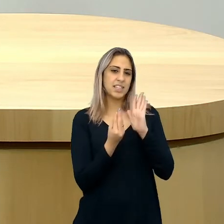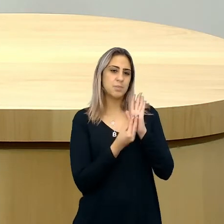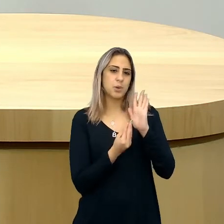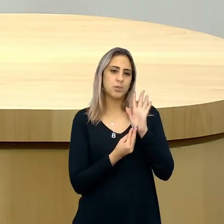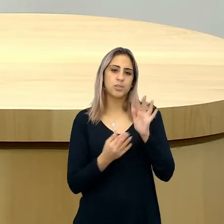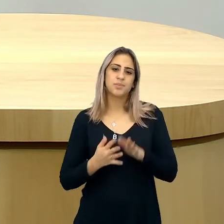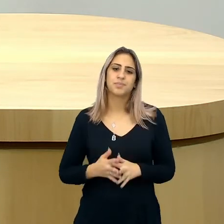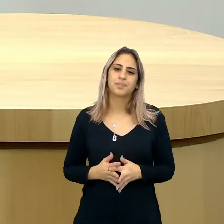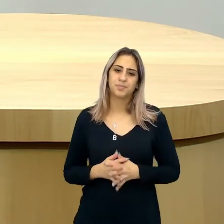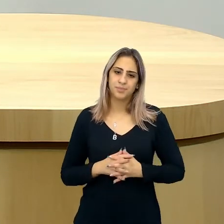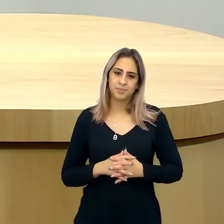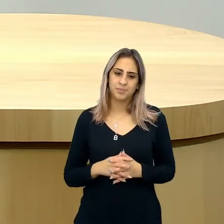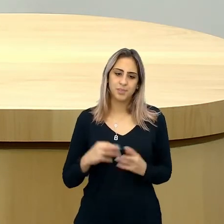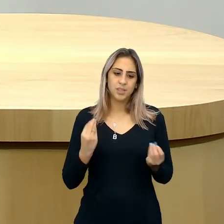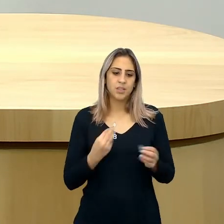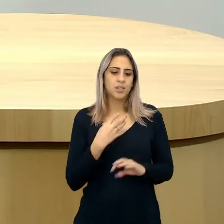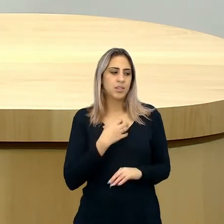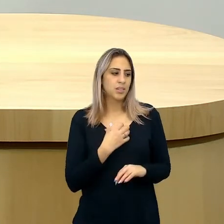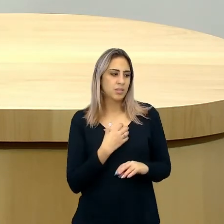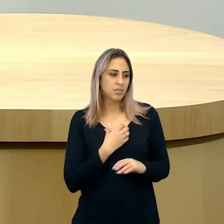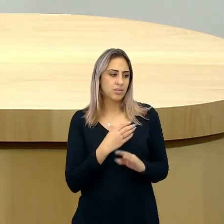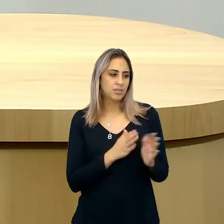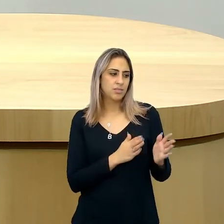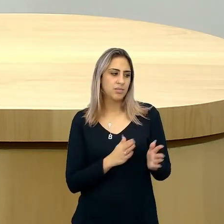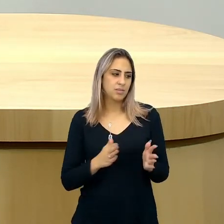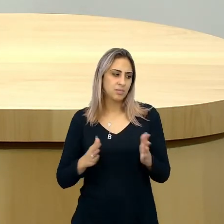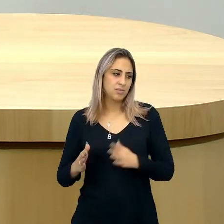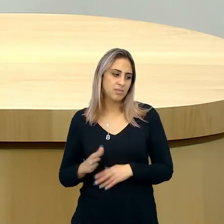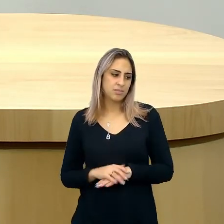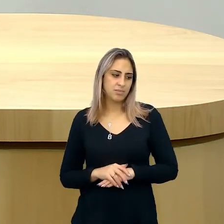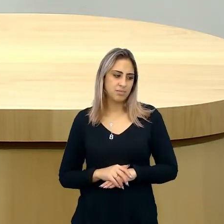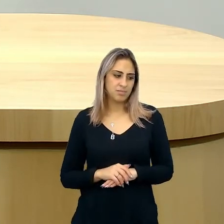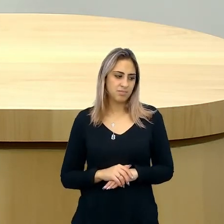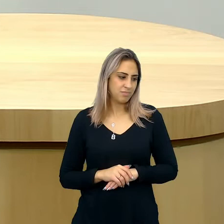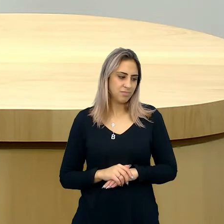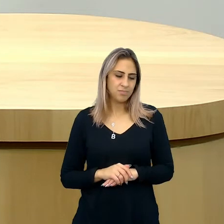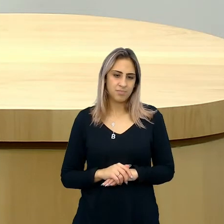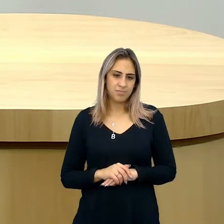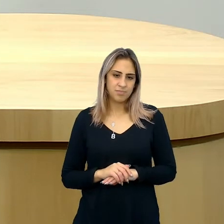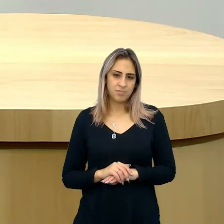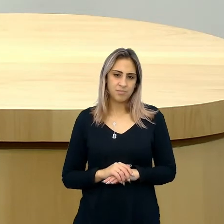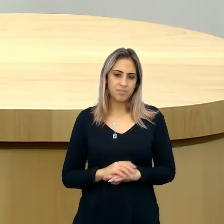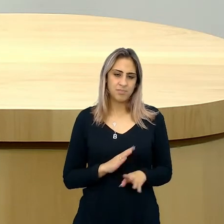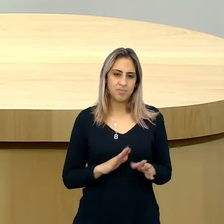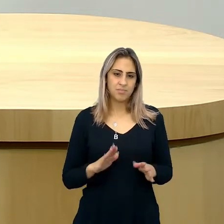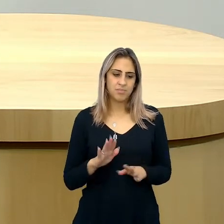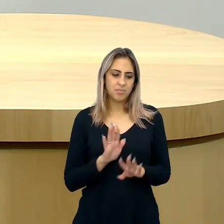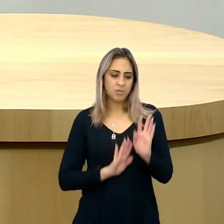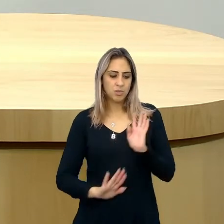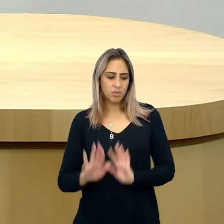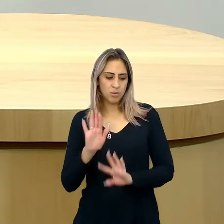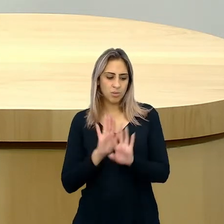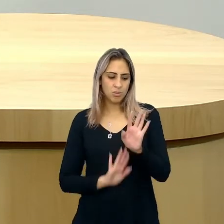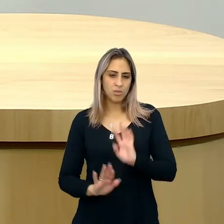cotidiano, como forma de produzir receita, produzir lucro e produzir controle de